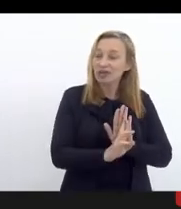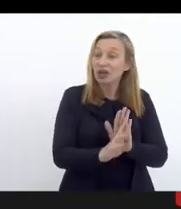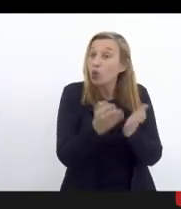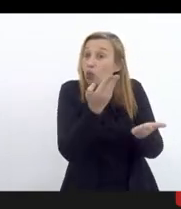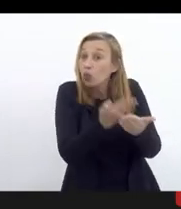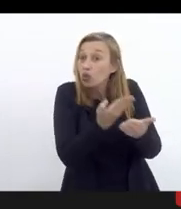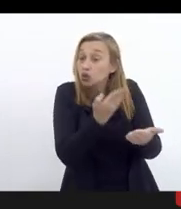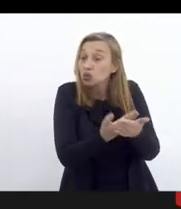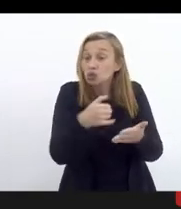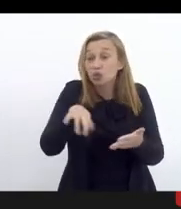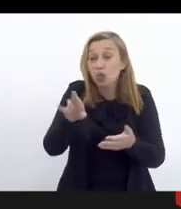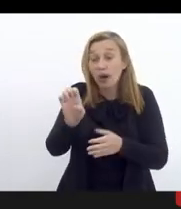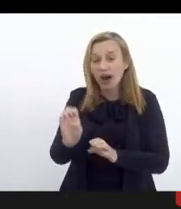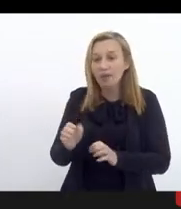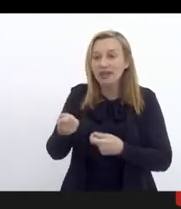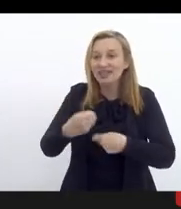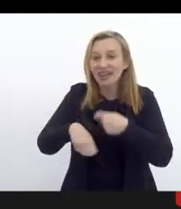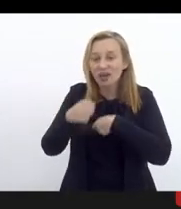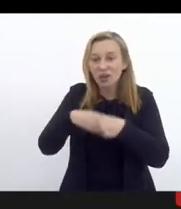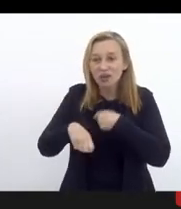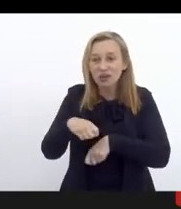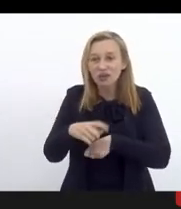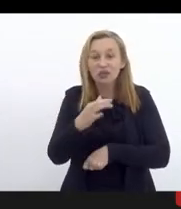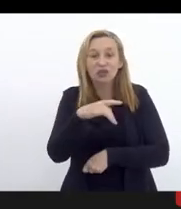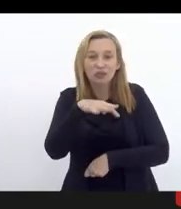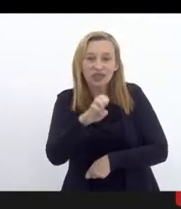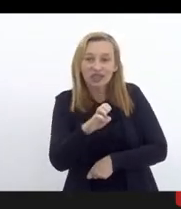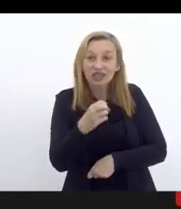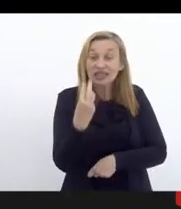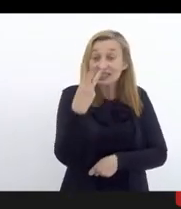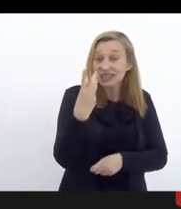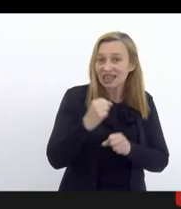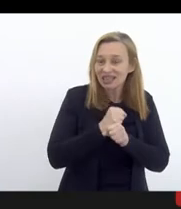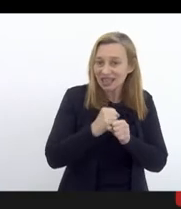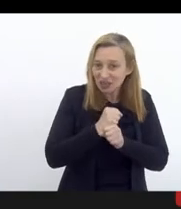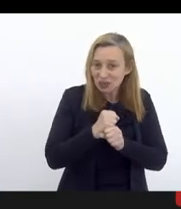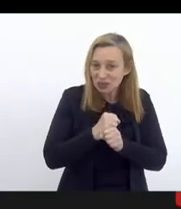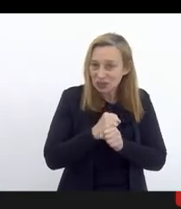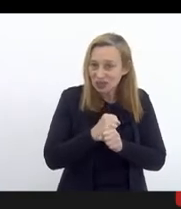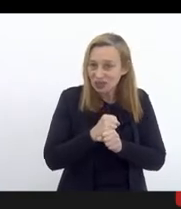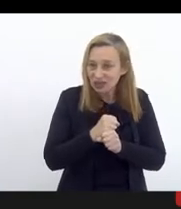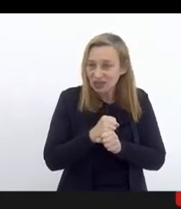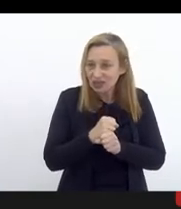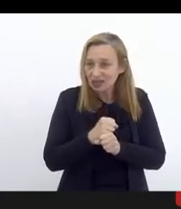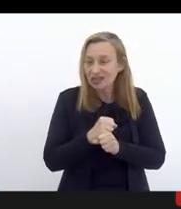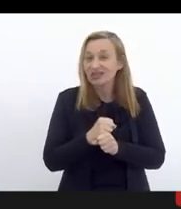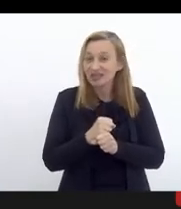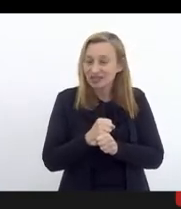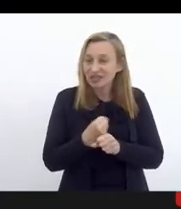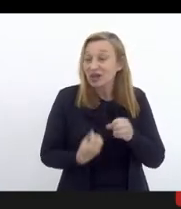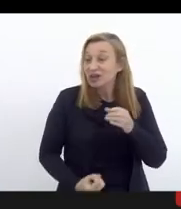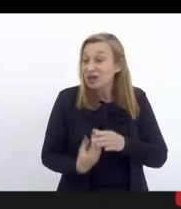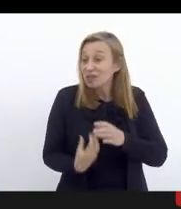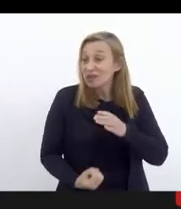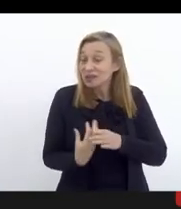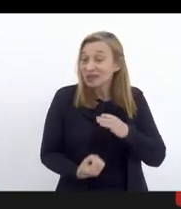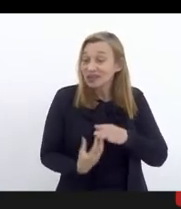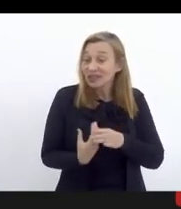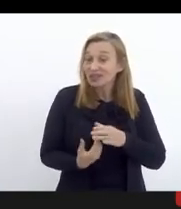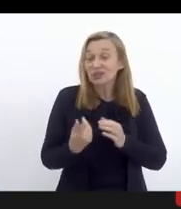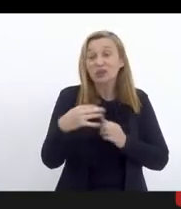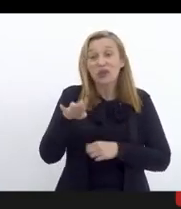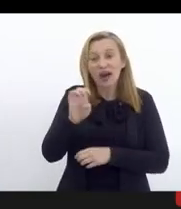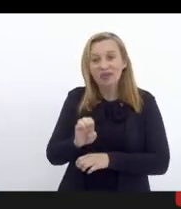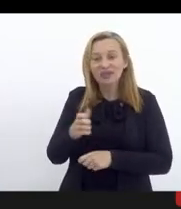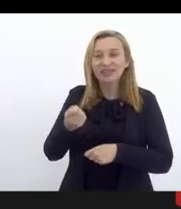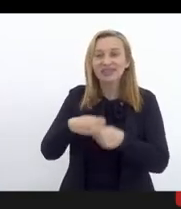do agronegócio fluminense dos últimos 3 anos da cadeia produtiva do agronegócio,